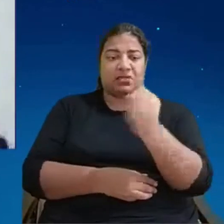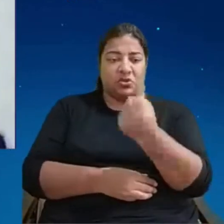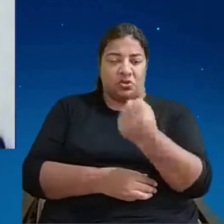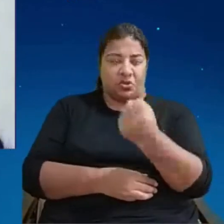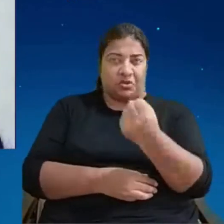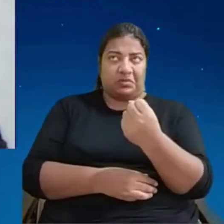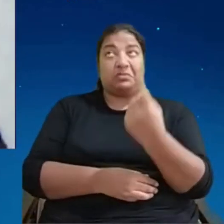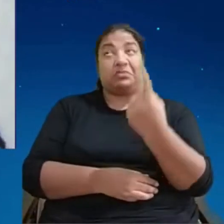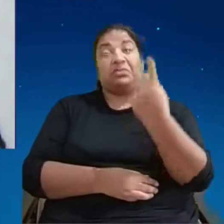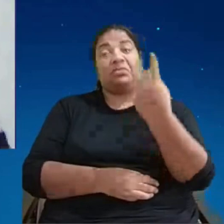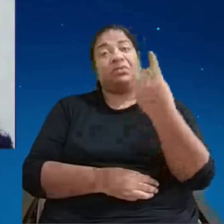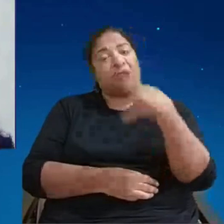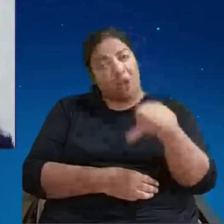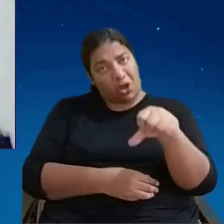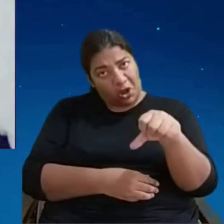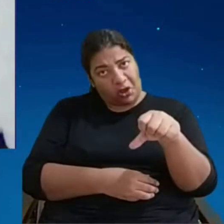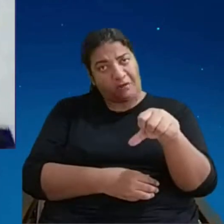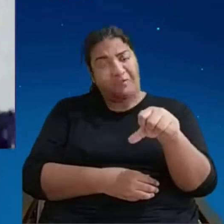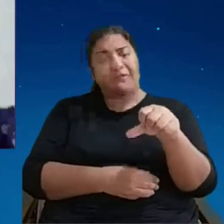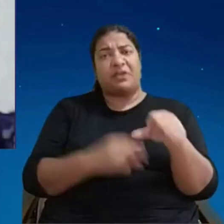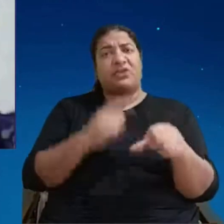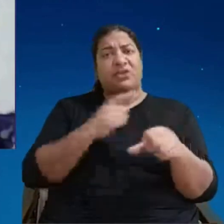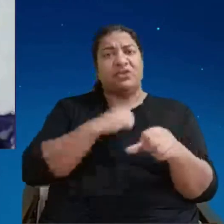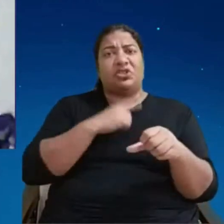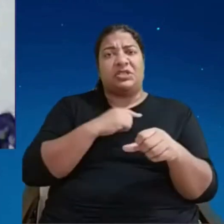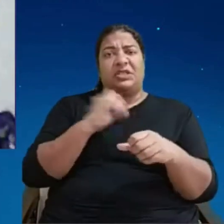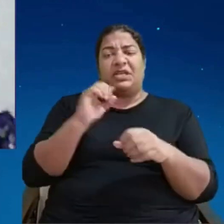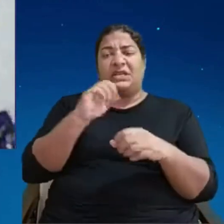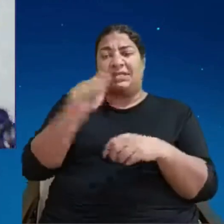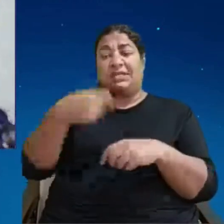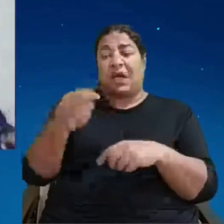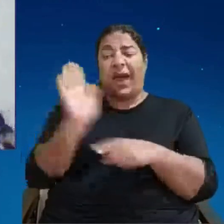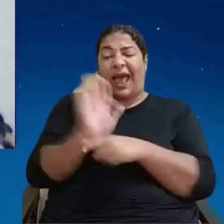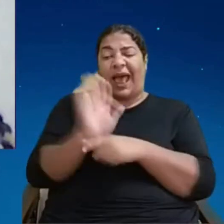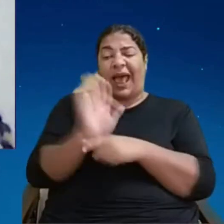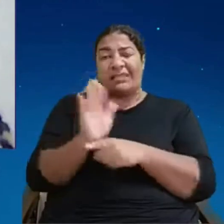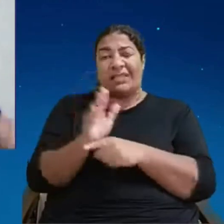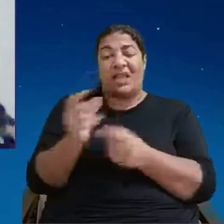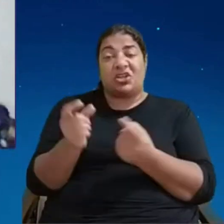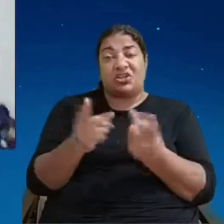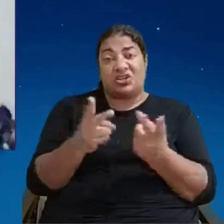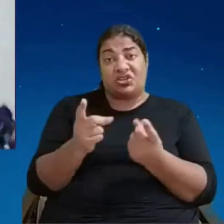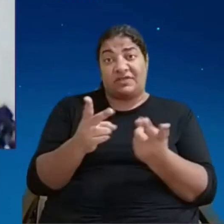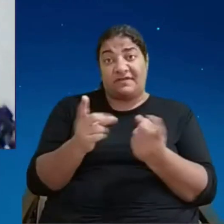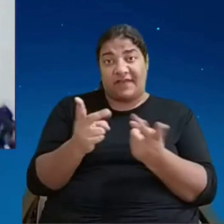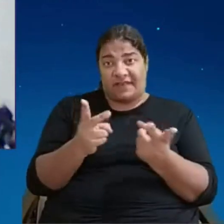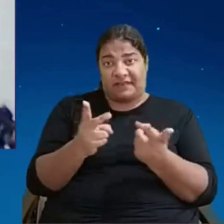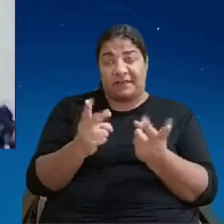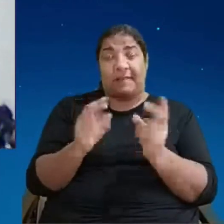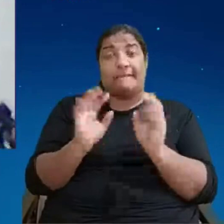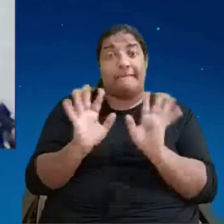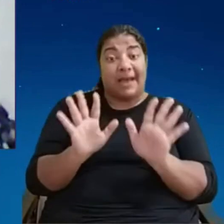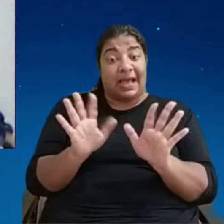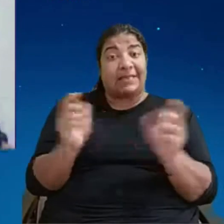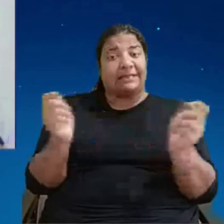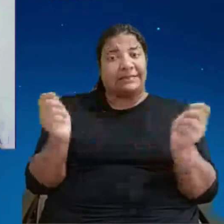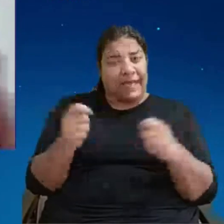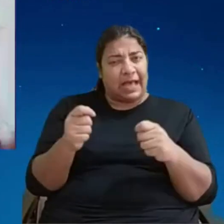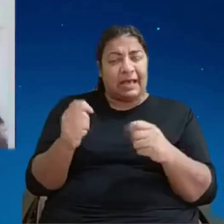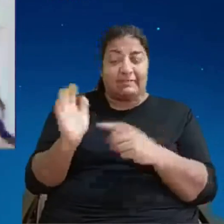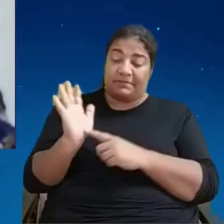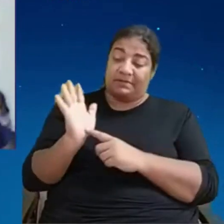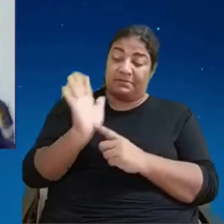atrás, colocava os assistentes de vendas. Que tenha, mas que você consiga mostrar para ela que a